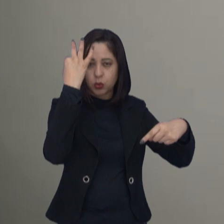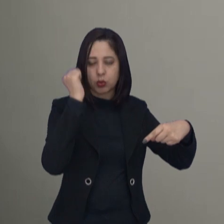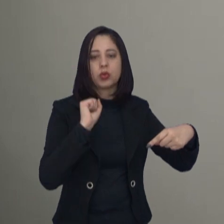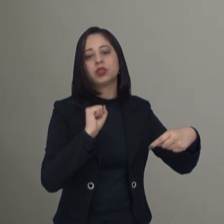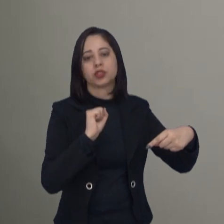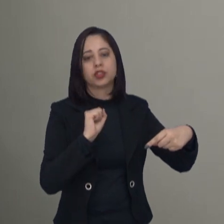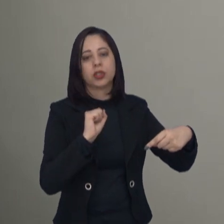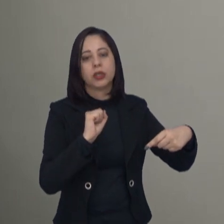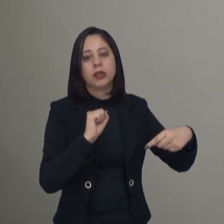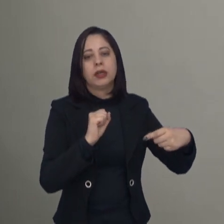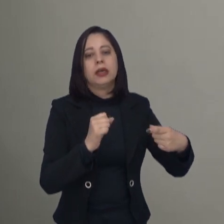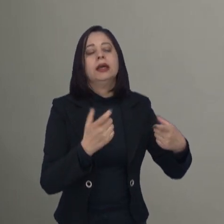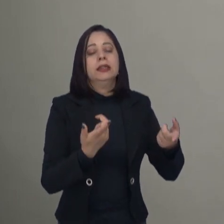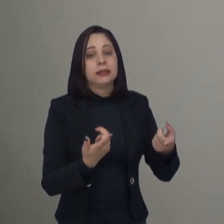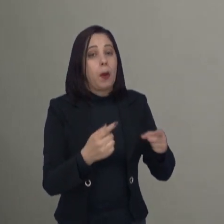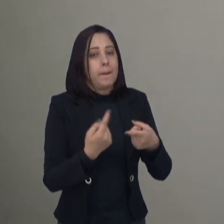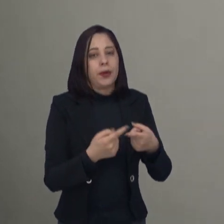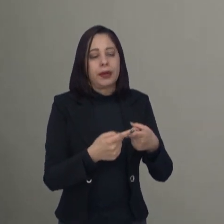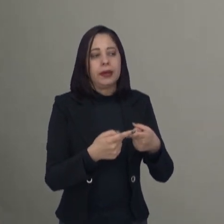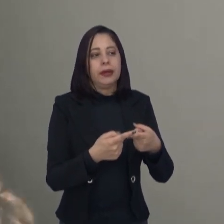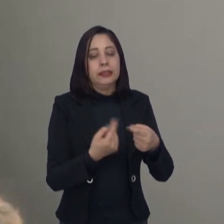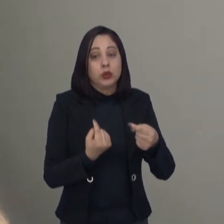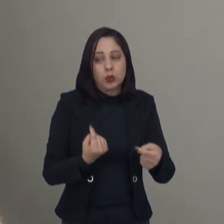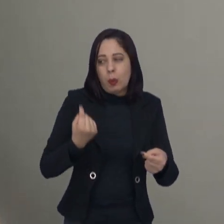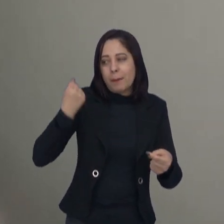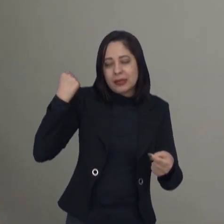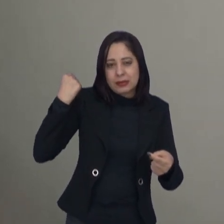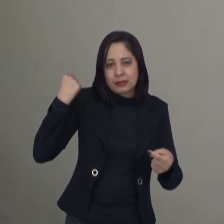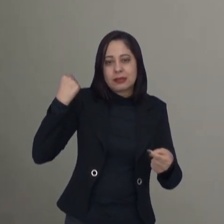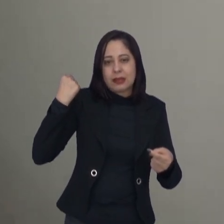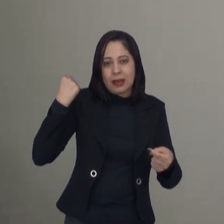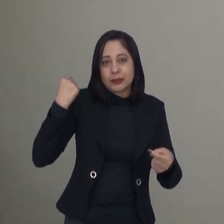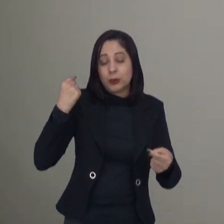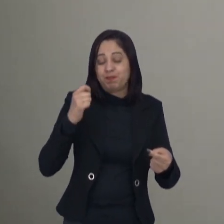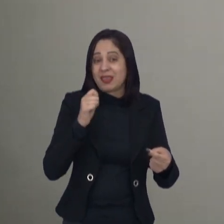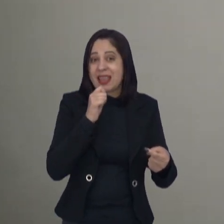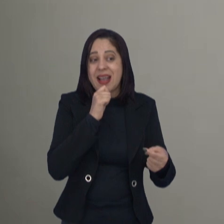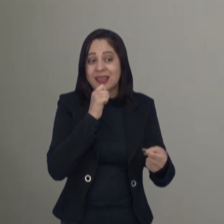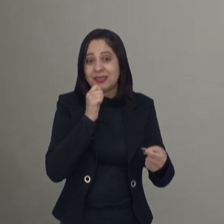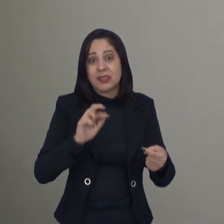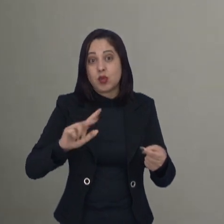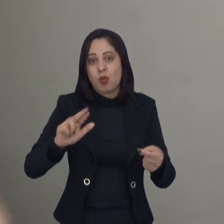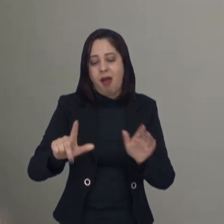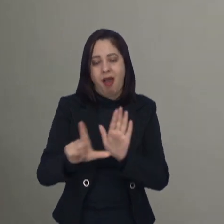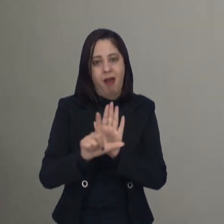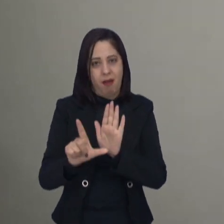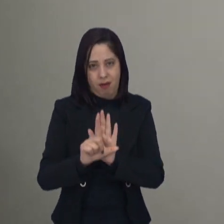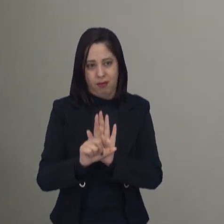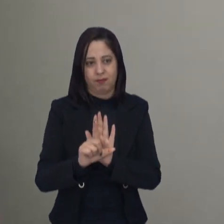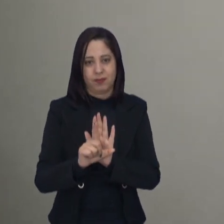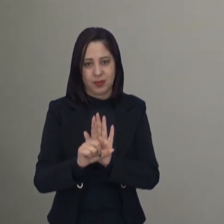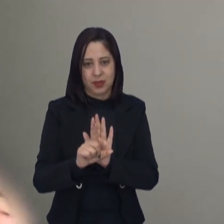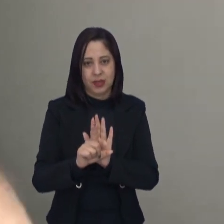gente viveu ali numa zona cinzenta em que o que estava sendo praticado não estava sendo discorrido em lei, que não era